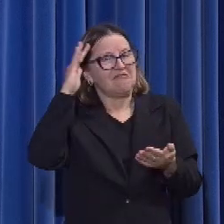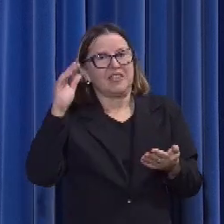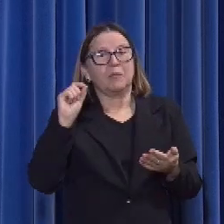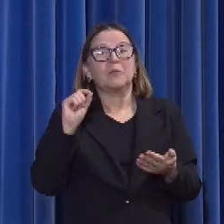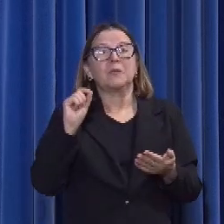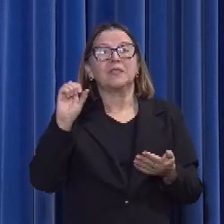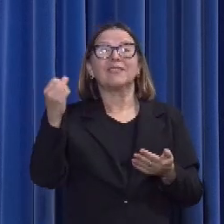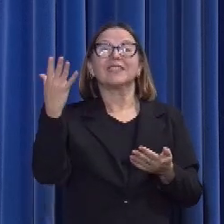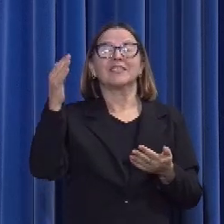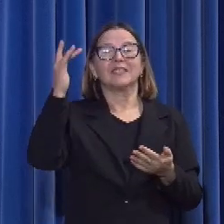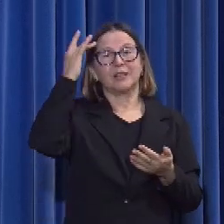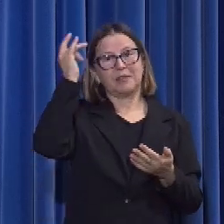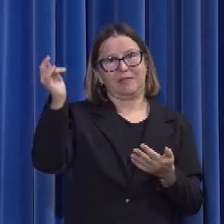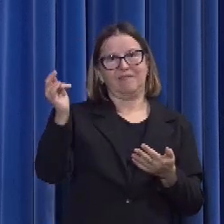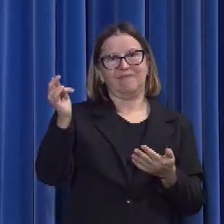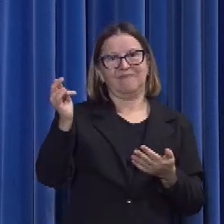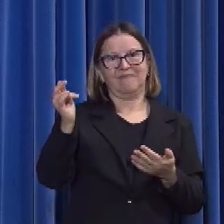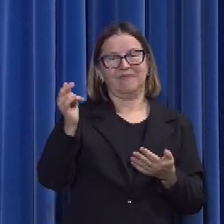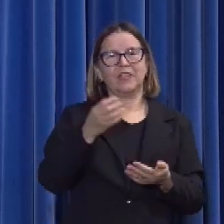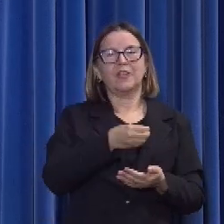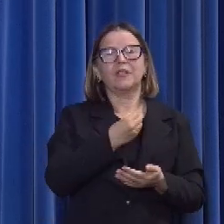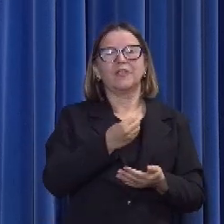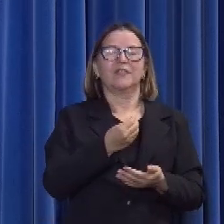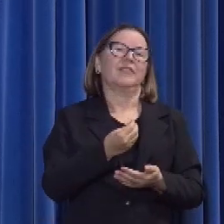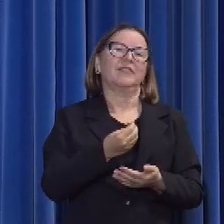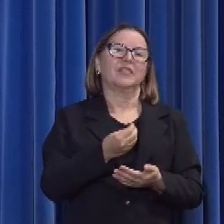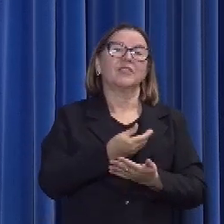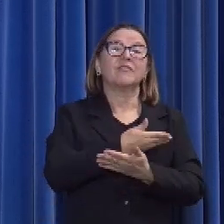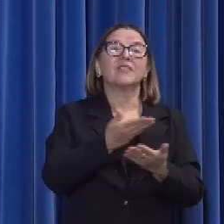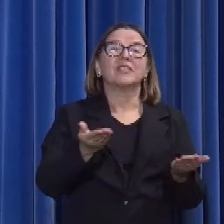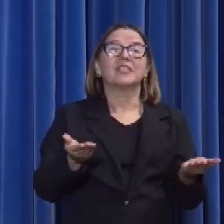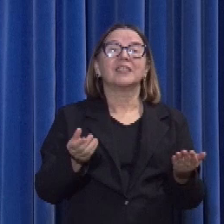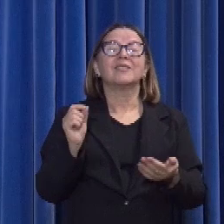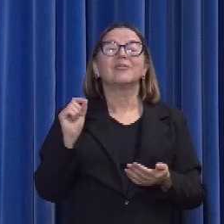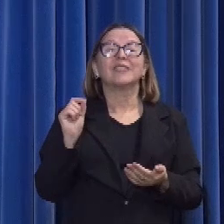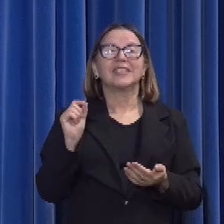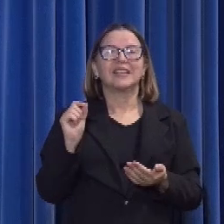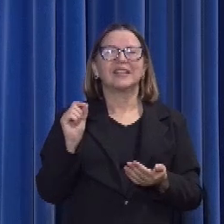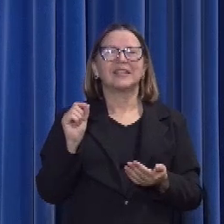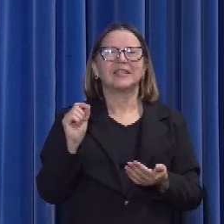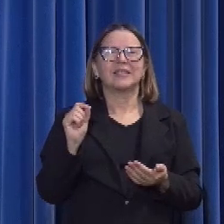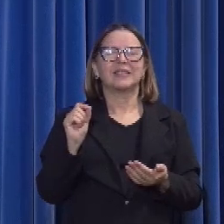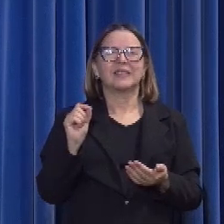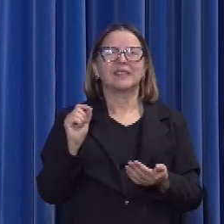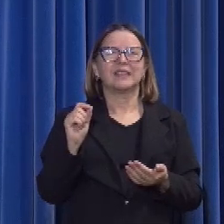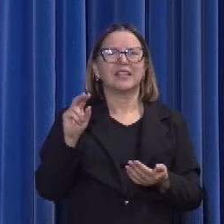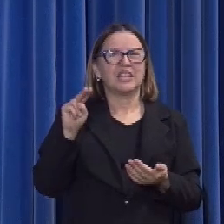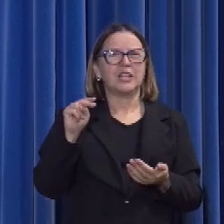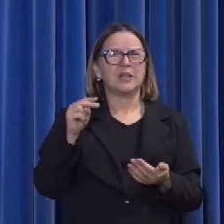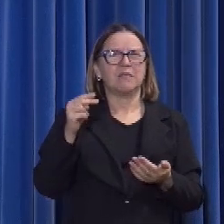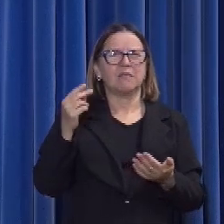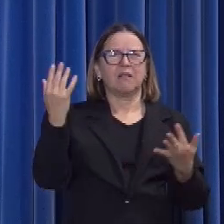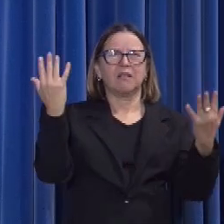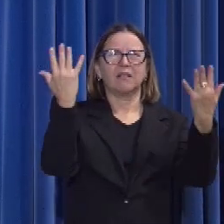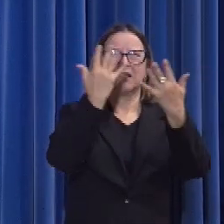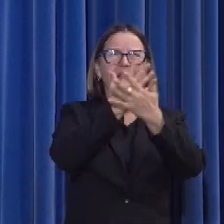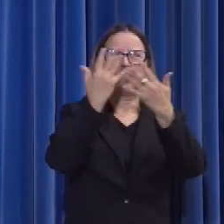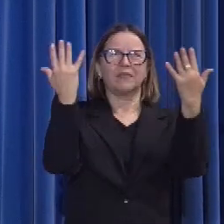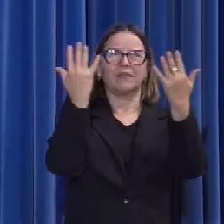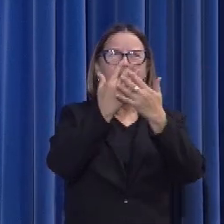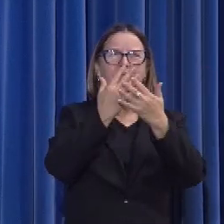amanhã. O que é a vossa vida? Sois apenas como neblina que aparece por um instante e logo